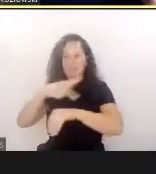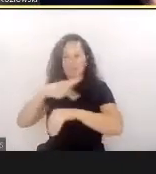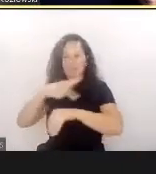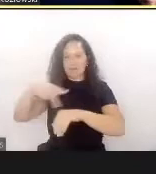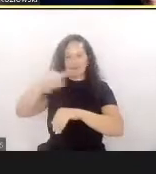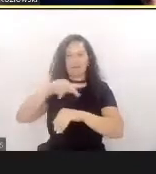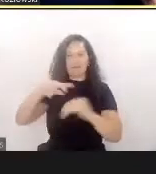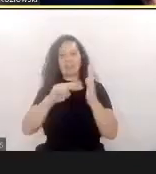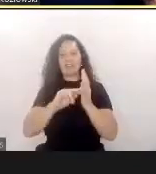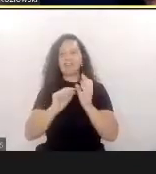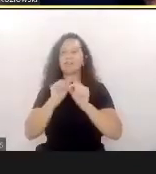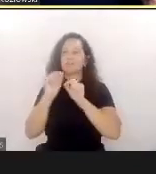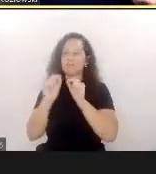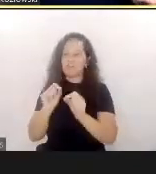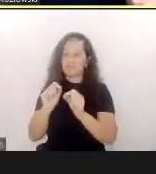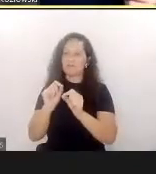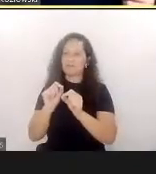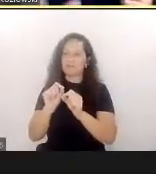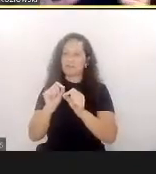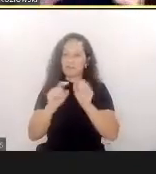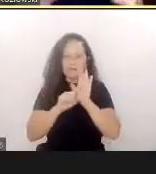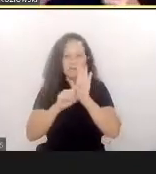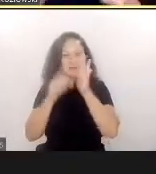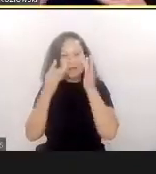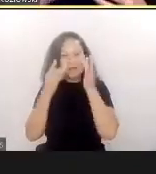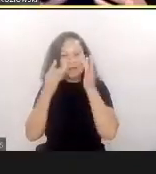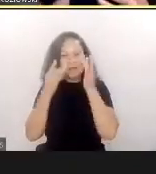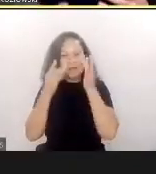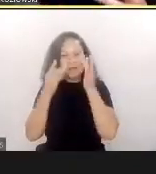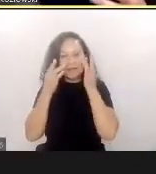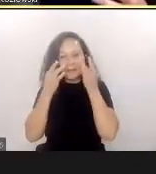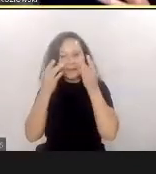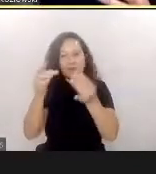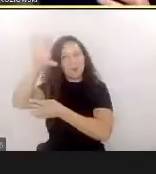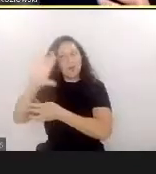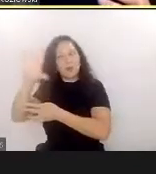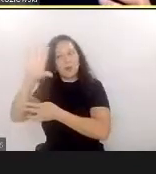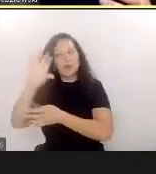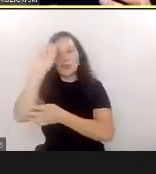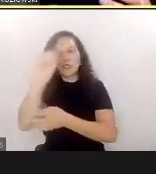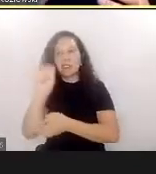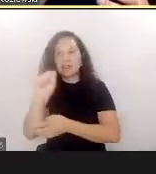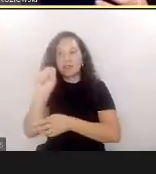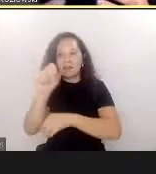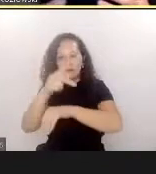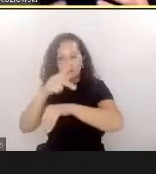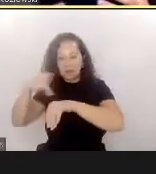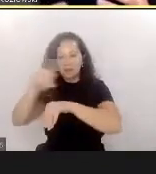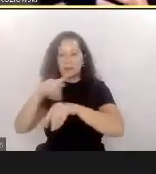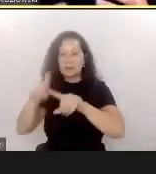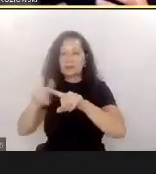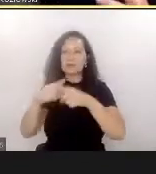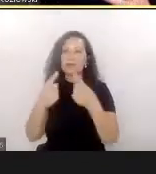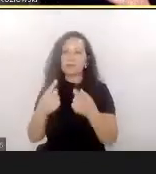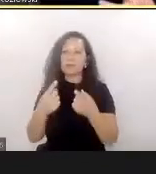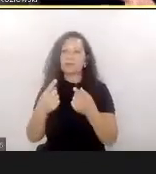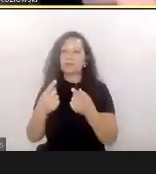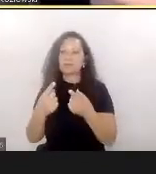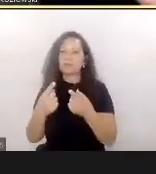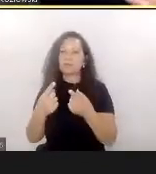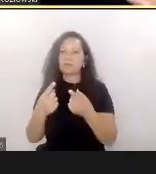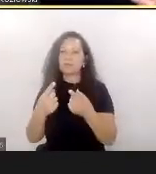isso mostra que o norte e o sul do país não só estão conectados, como o sucesso do sul